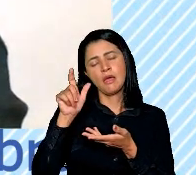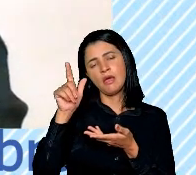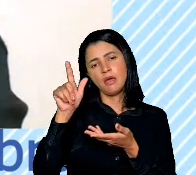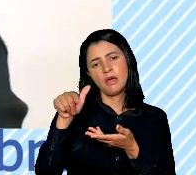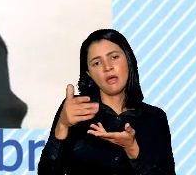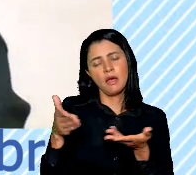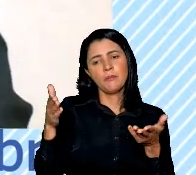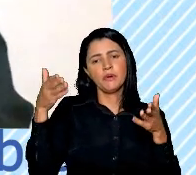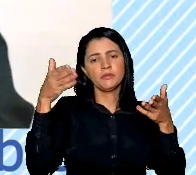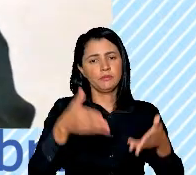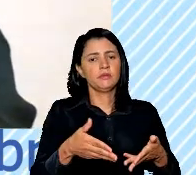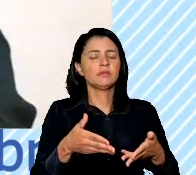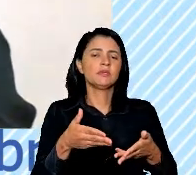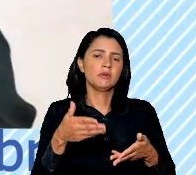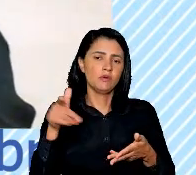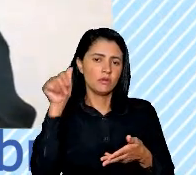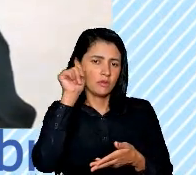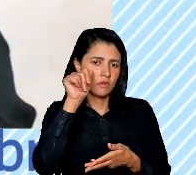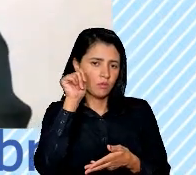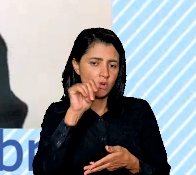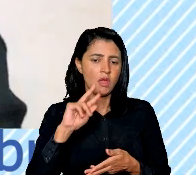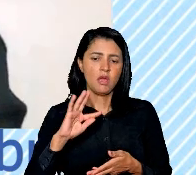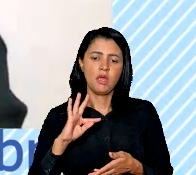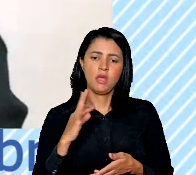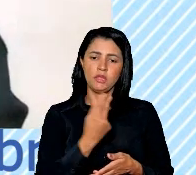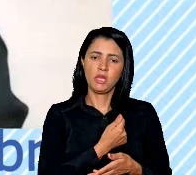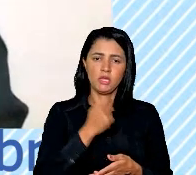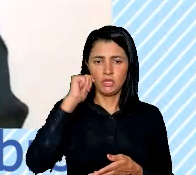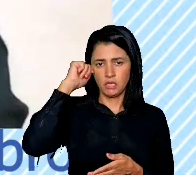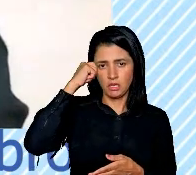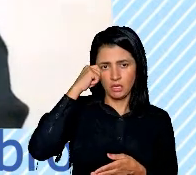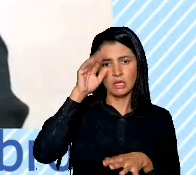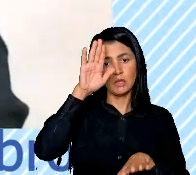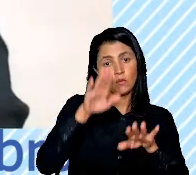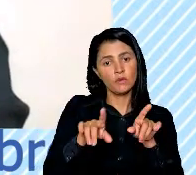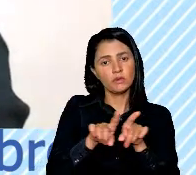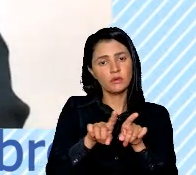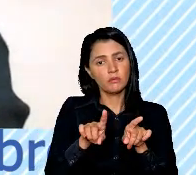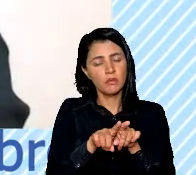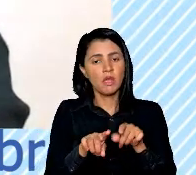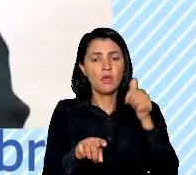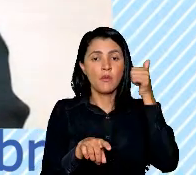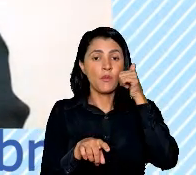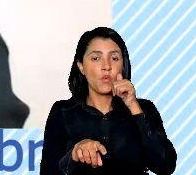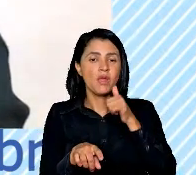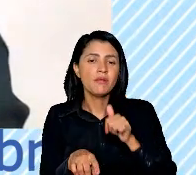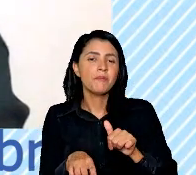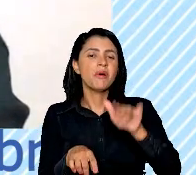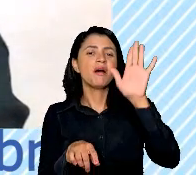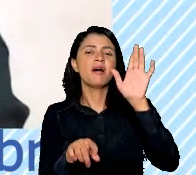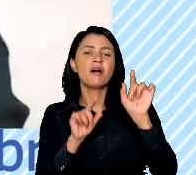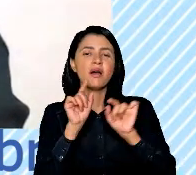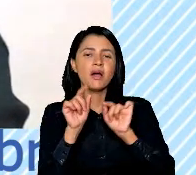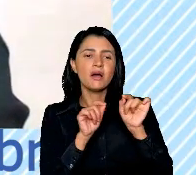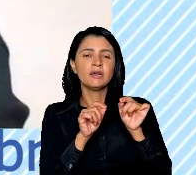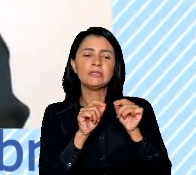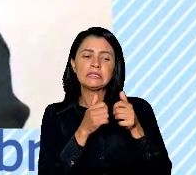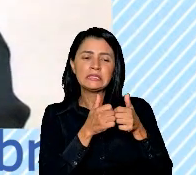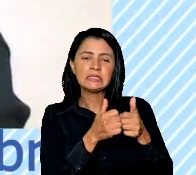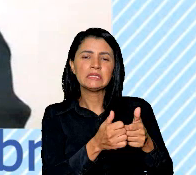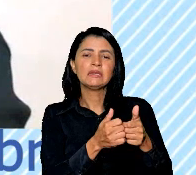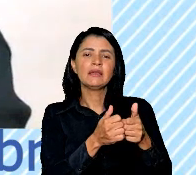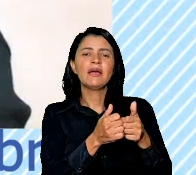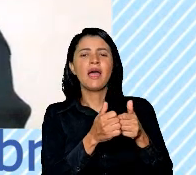A participação das mulheres trans, das mulheres negras e talvez mulheres que sejam mais tendentes